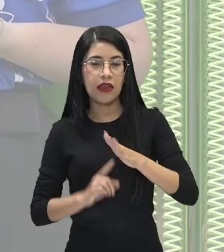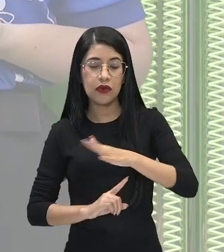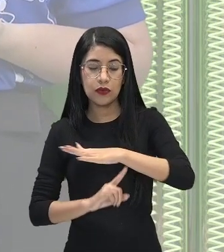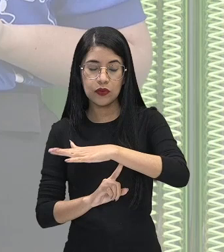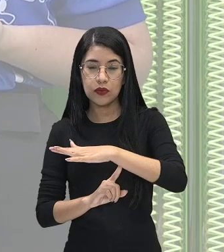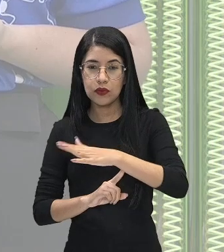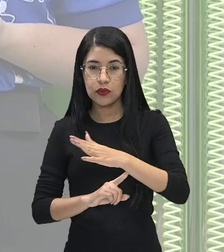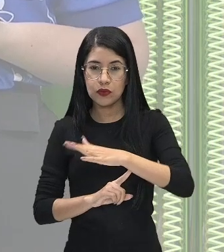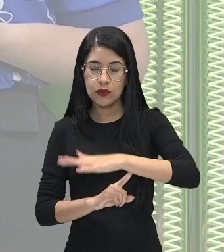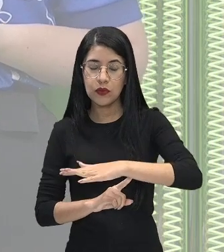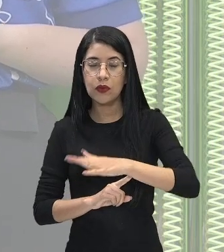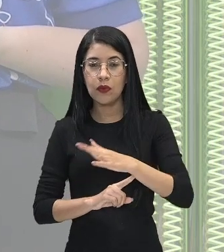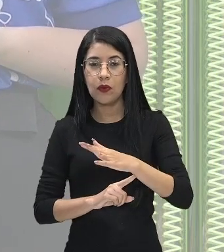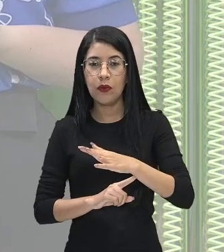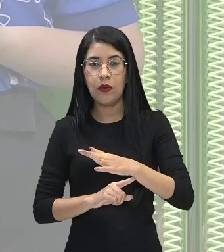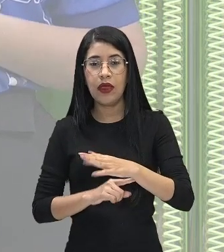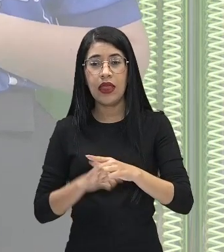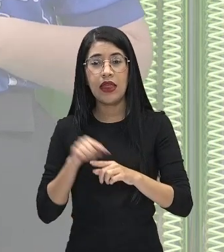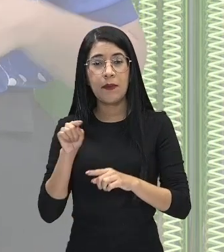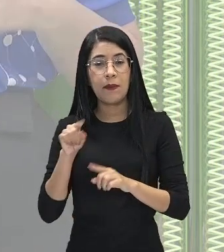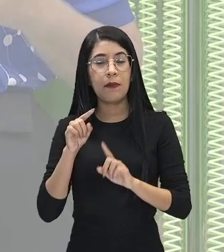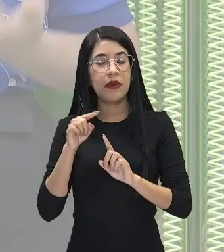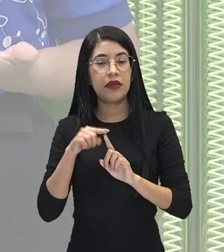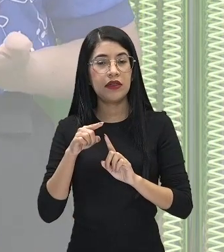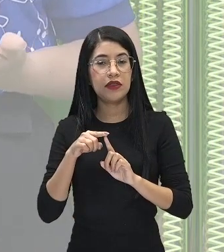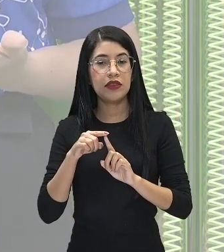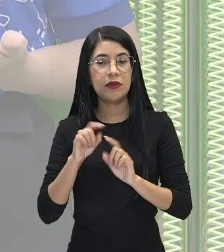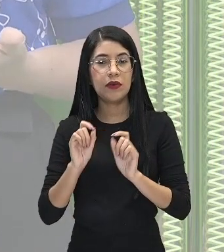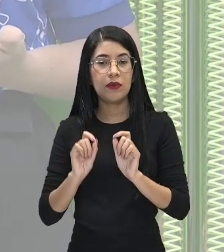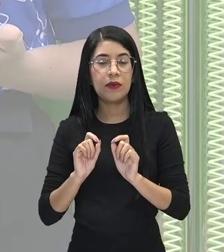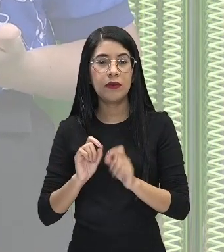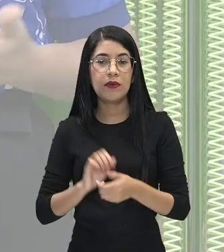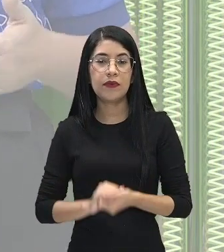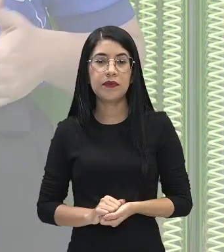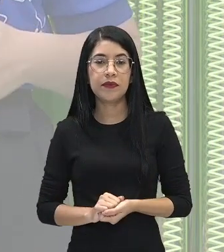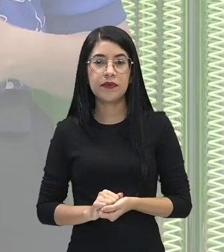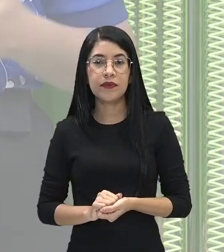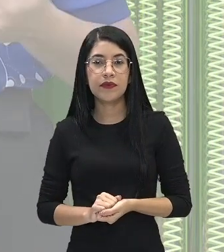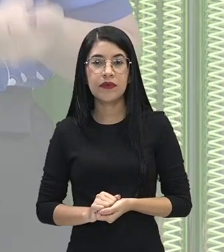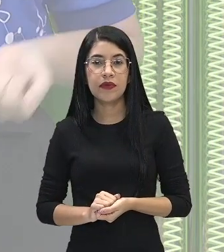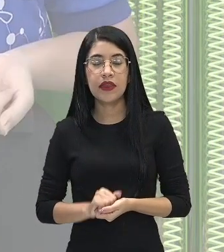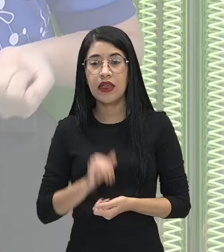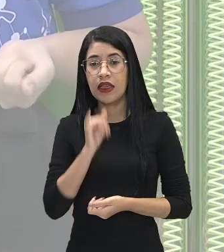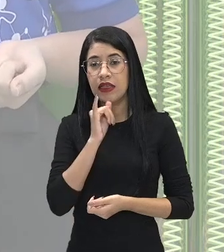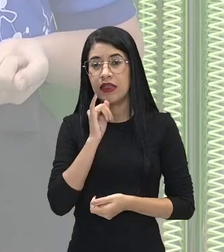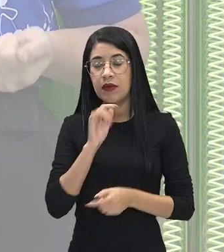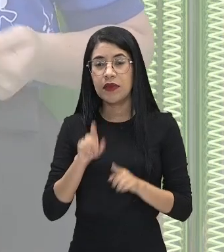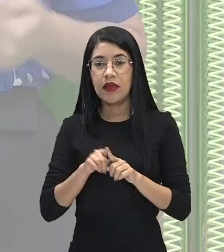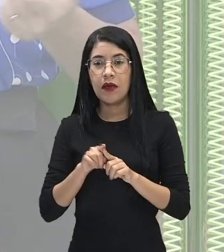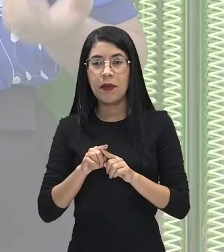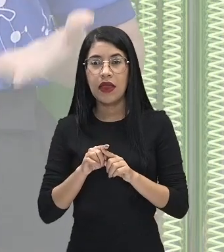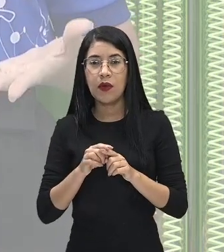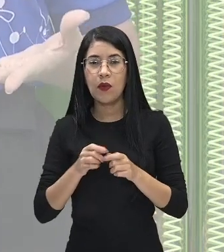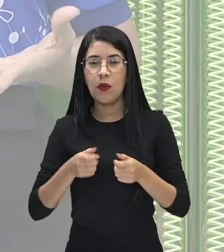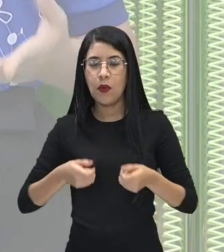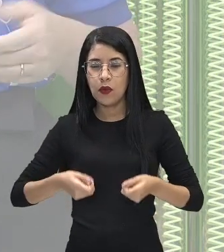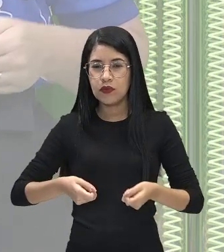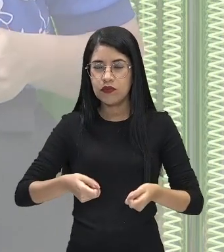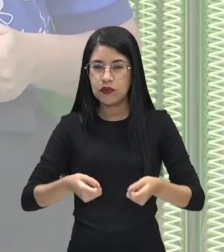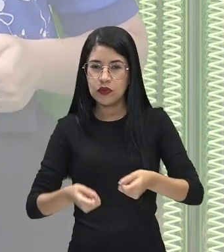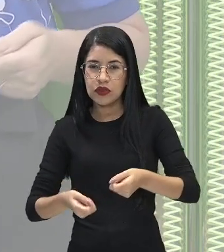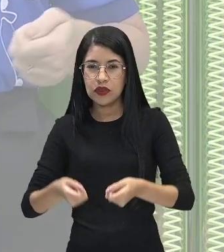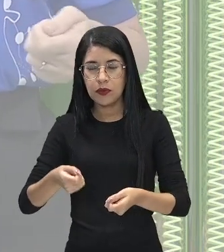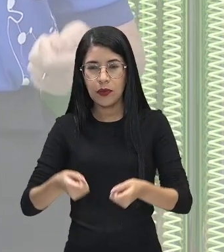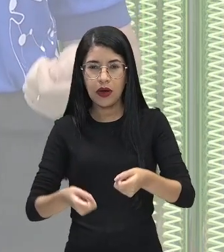apoio e a força potente, né? Como exemplo, a gente pode utilizar os carrinhos de mão. Então, você já deve ter